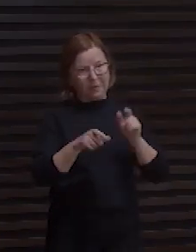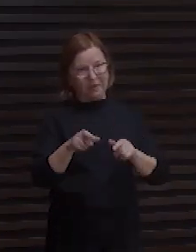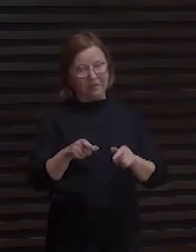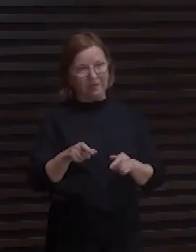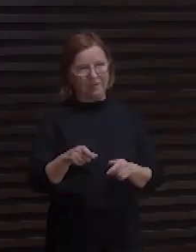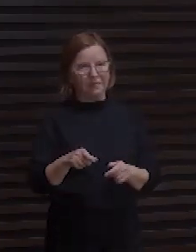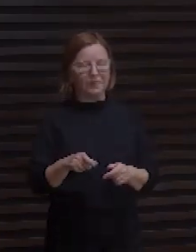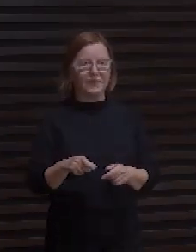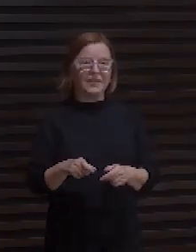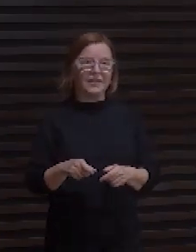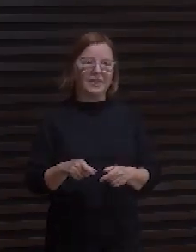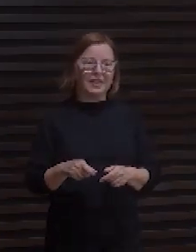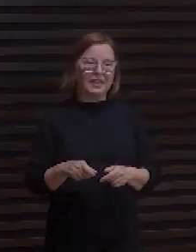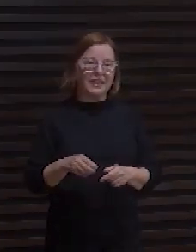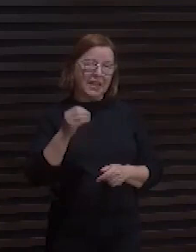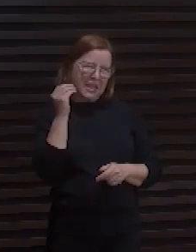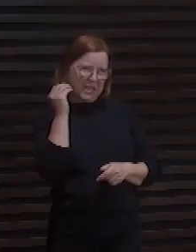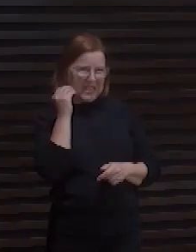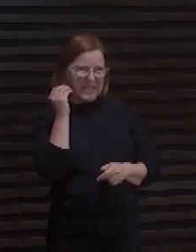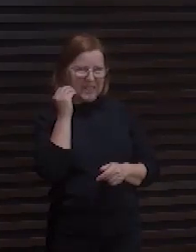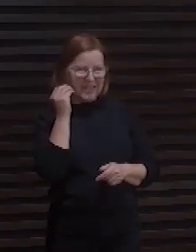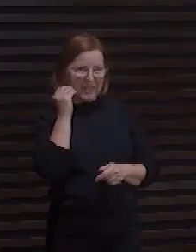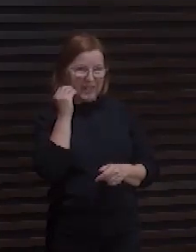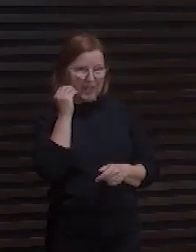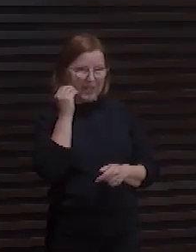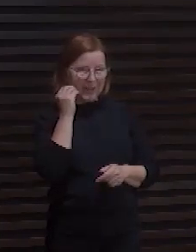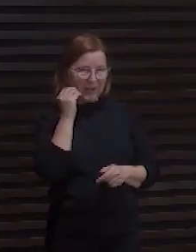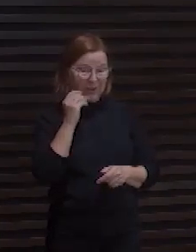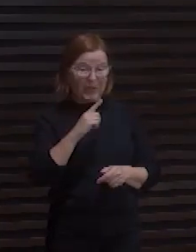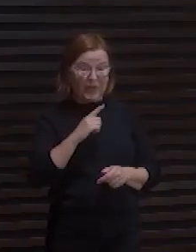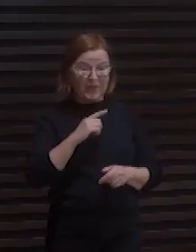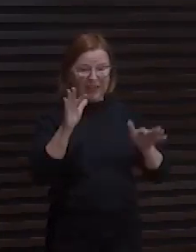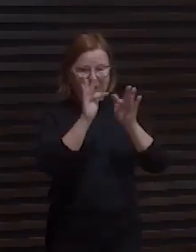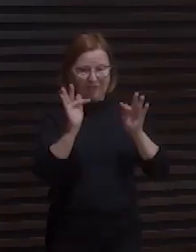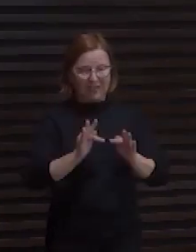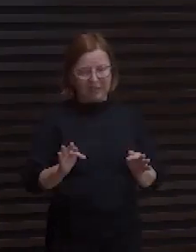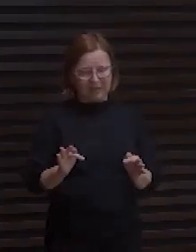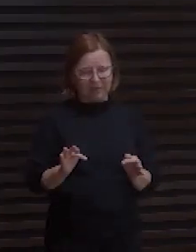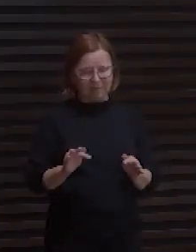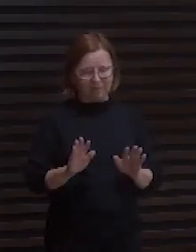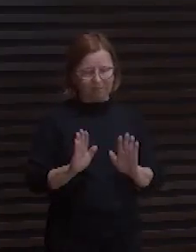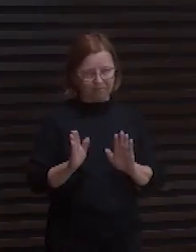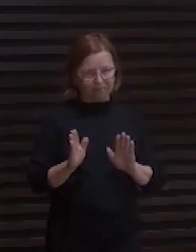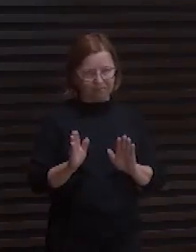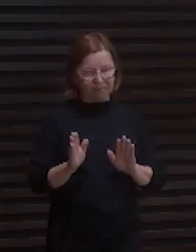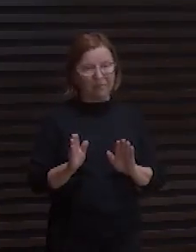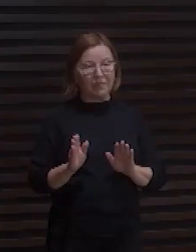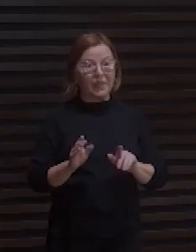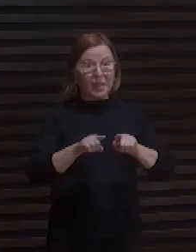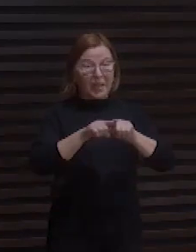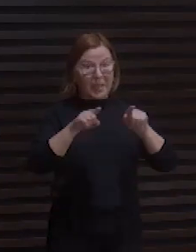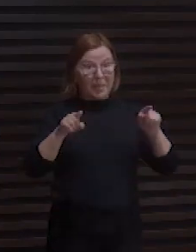a felicidade sem Deus. Meus irmãos, o sistema caído é